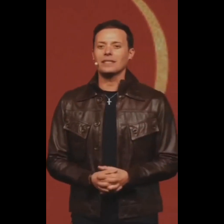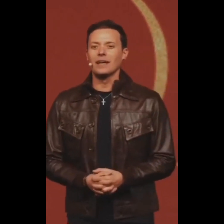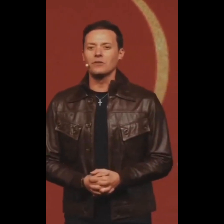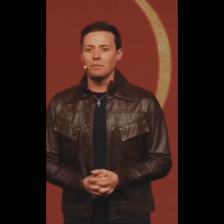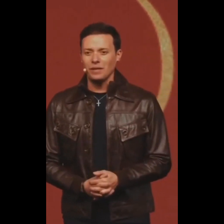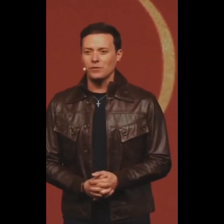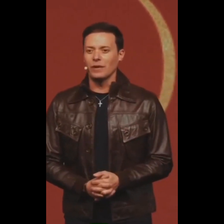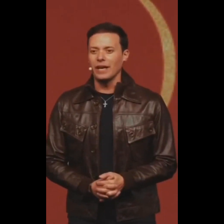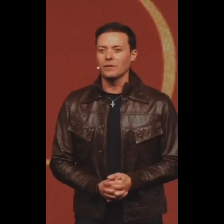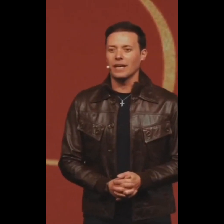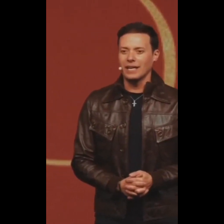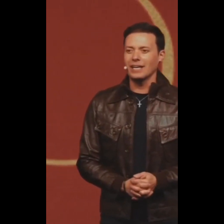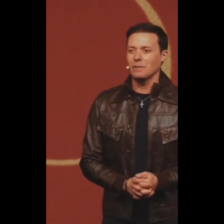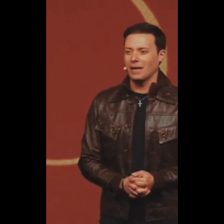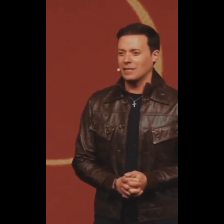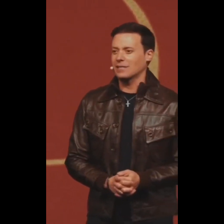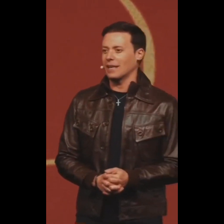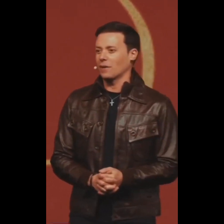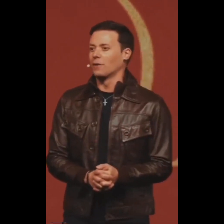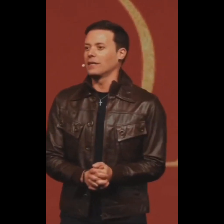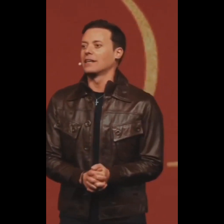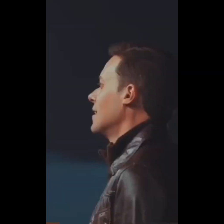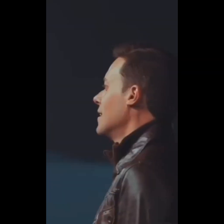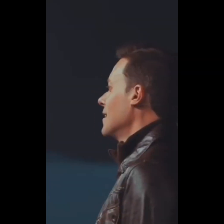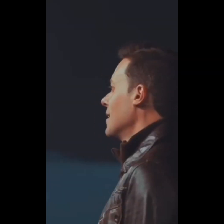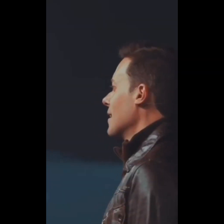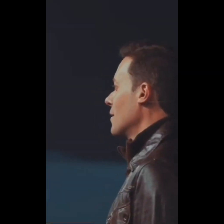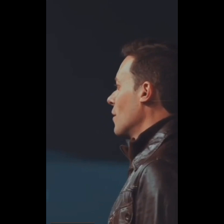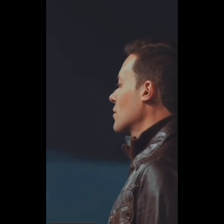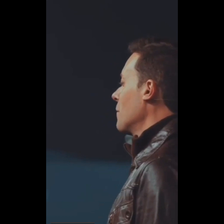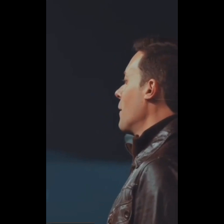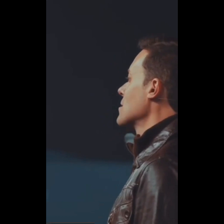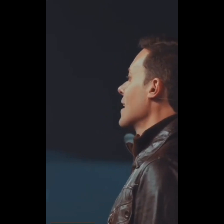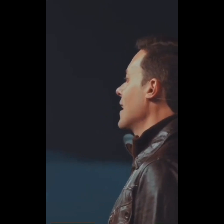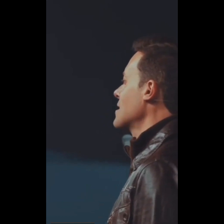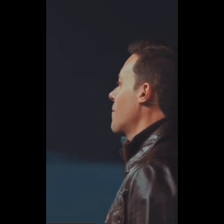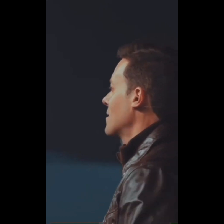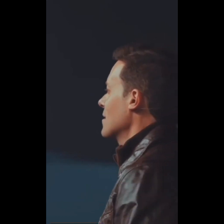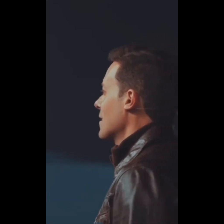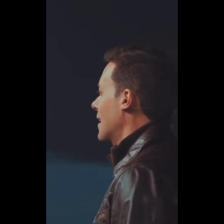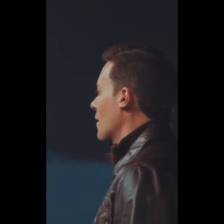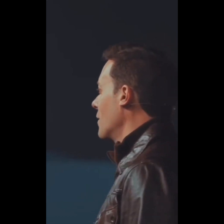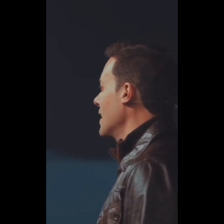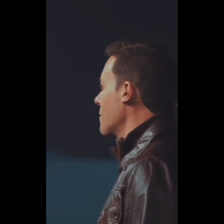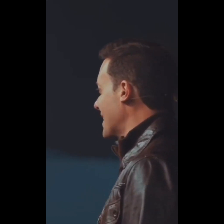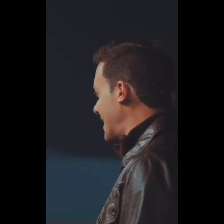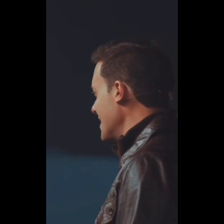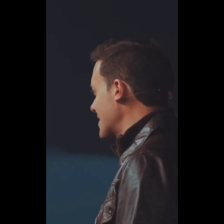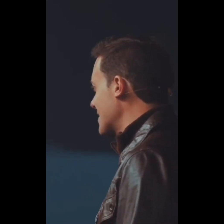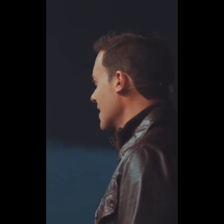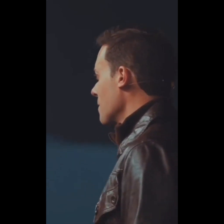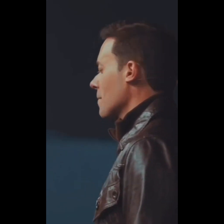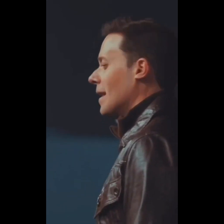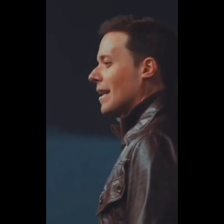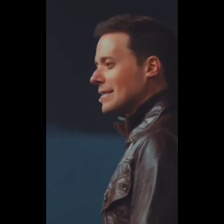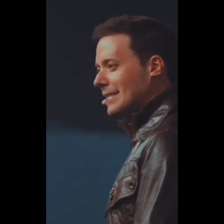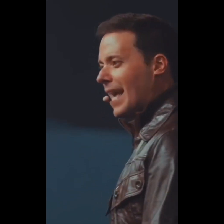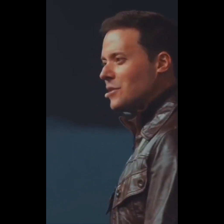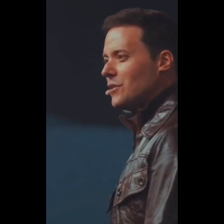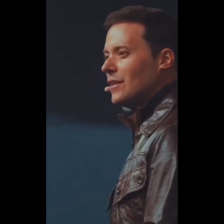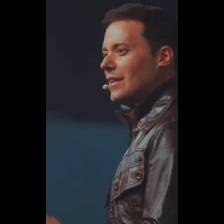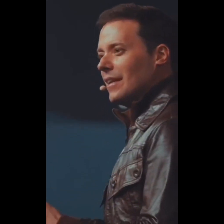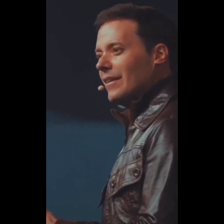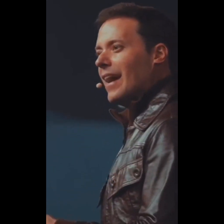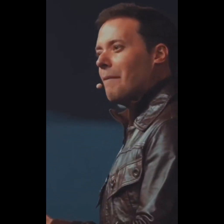Mariana, esses três servos de Deus que são cantores, pastores, são